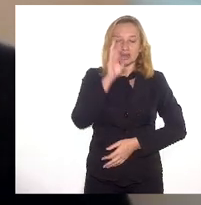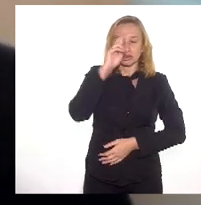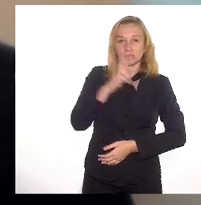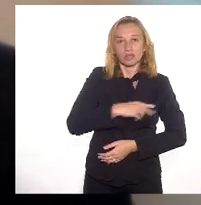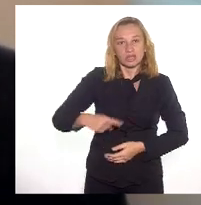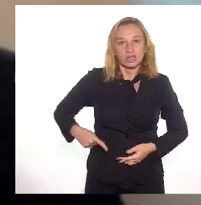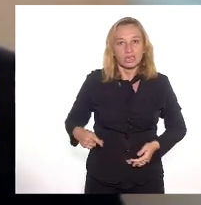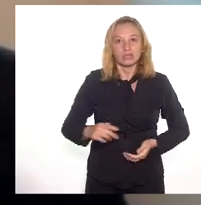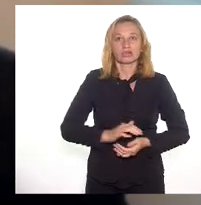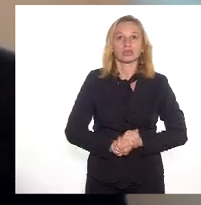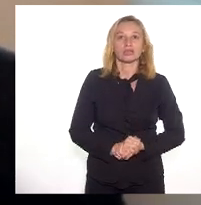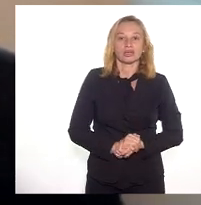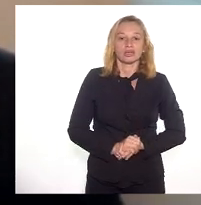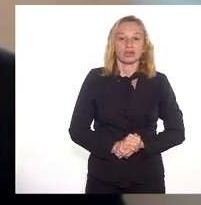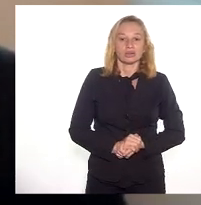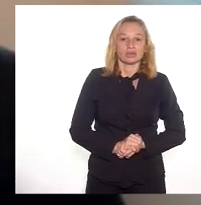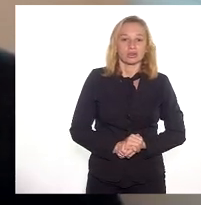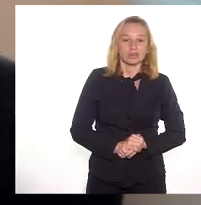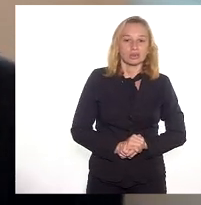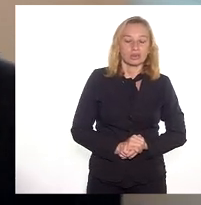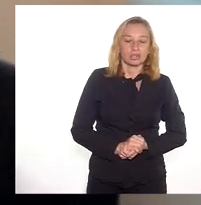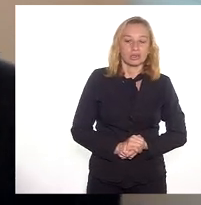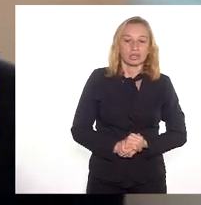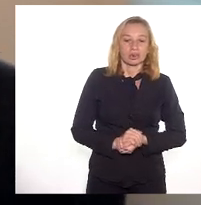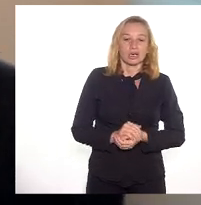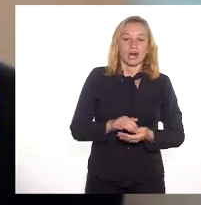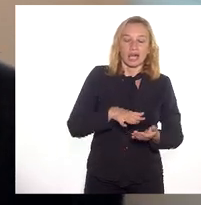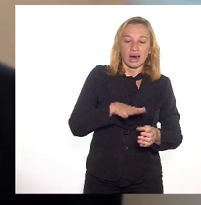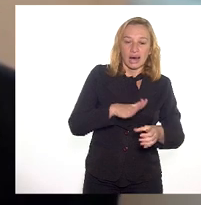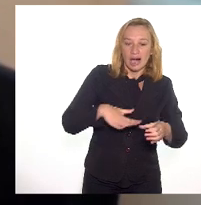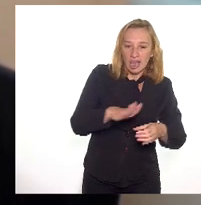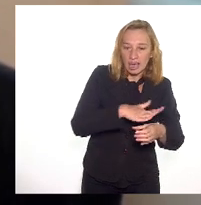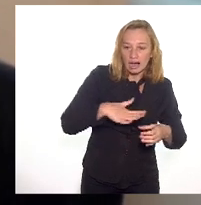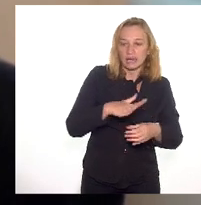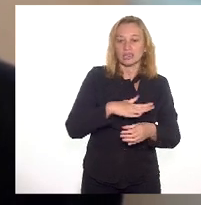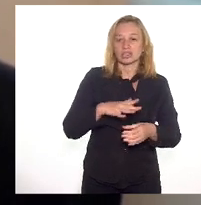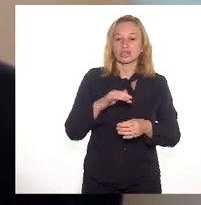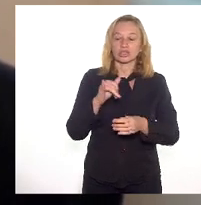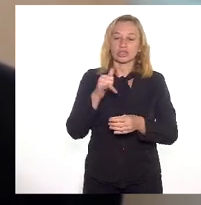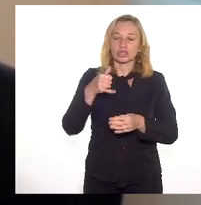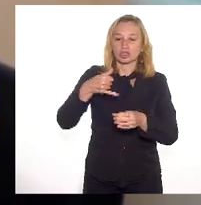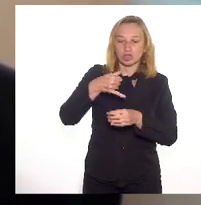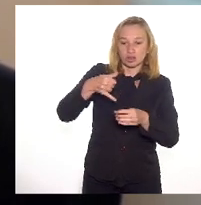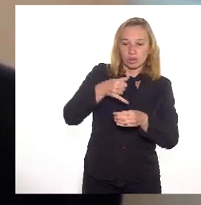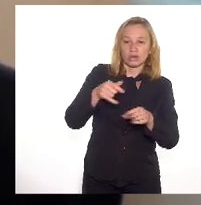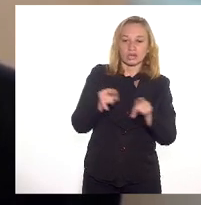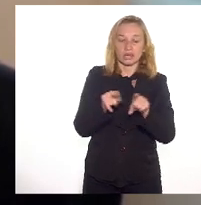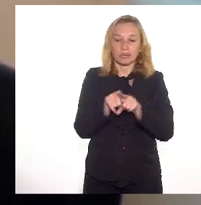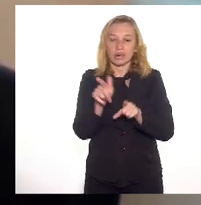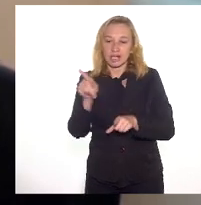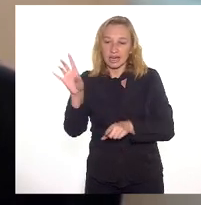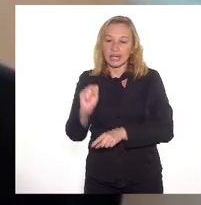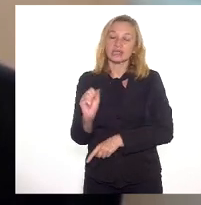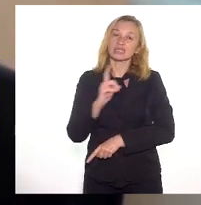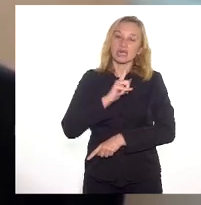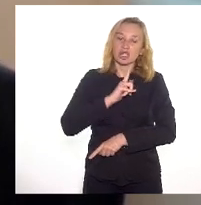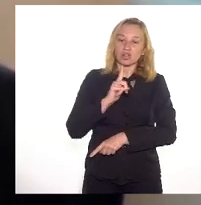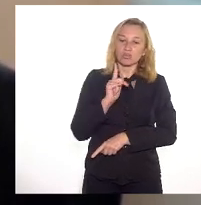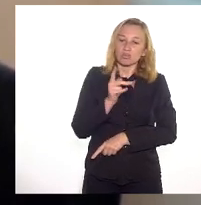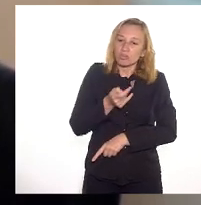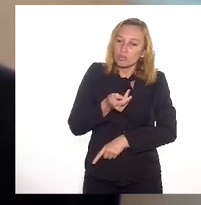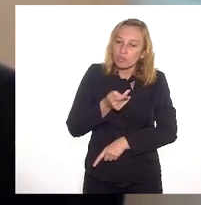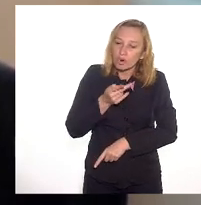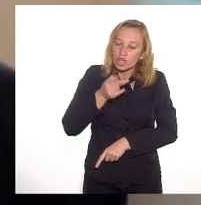que o setor de óleo e gás no Estado ainda tem uma história muito